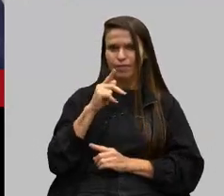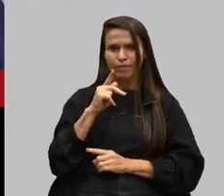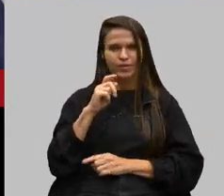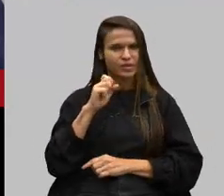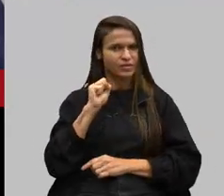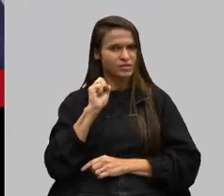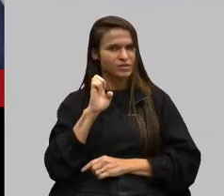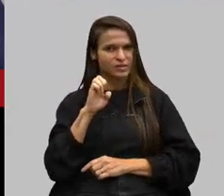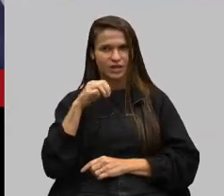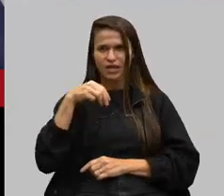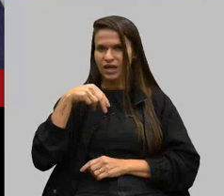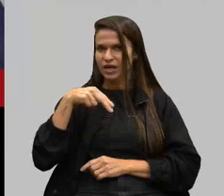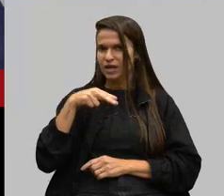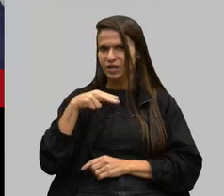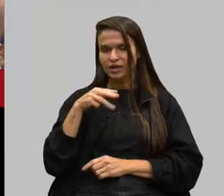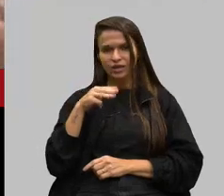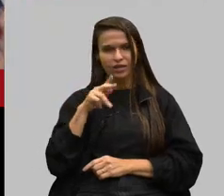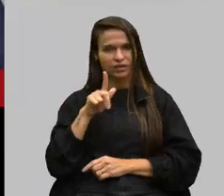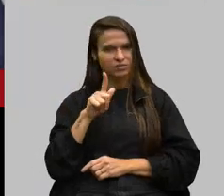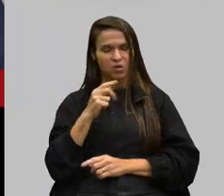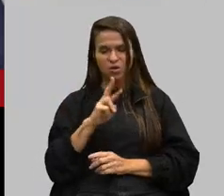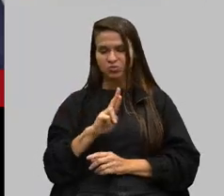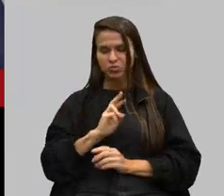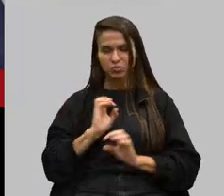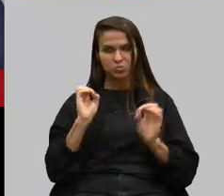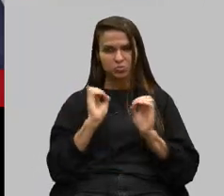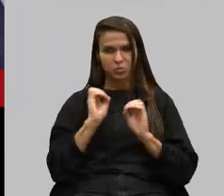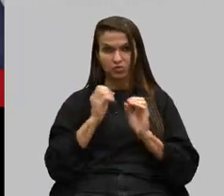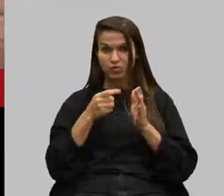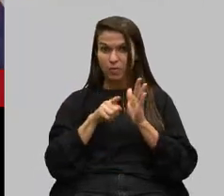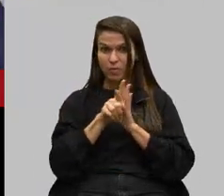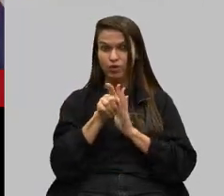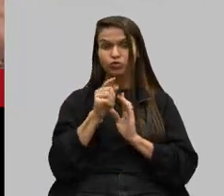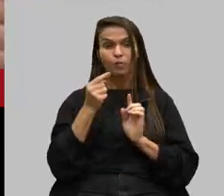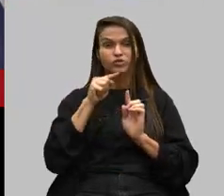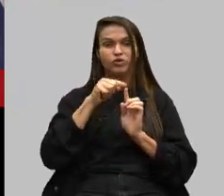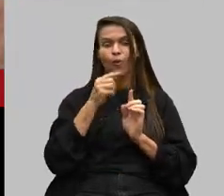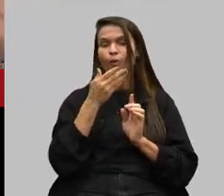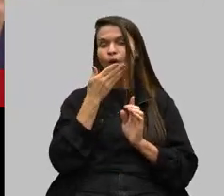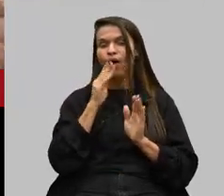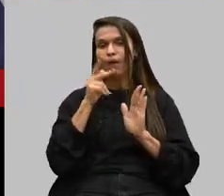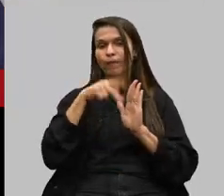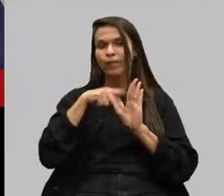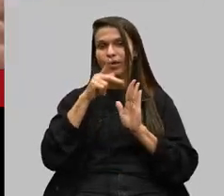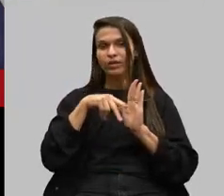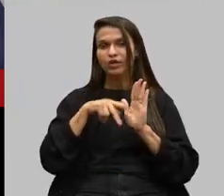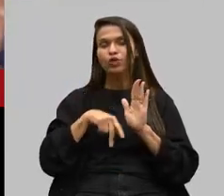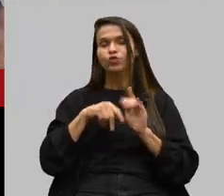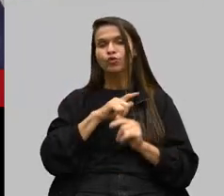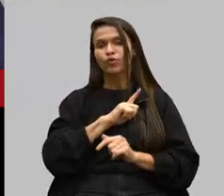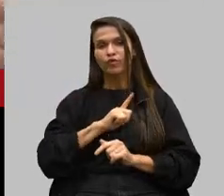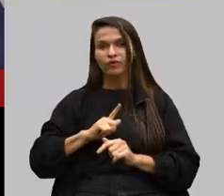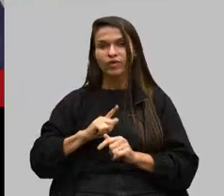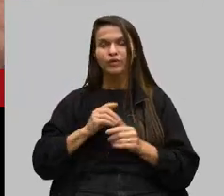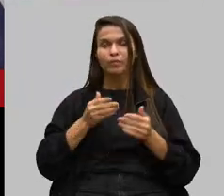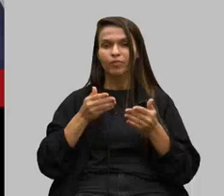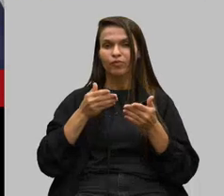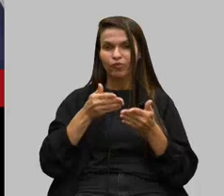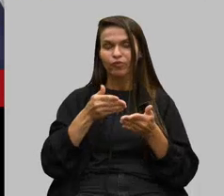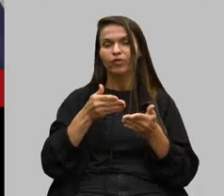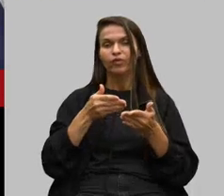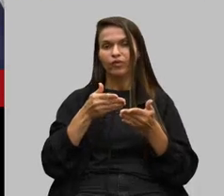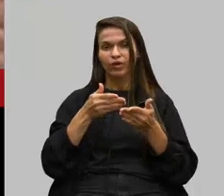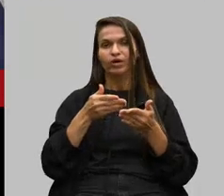me respondeu nenhuma eu fiz uma pergunta objetiva Qual é o planejamento do governo para suprir o